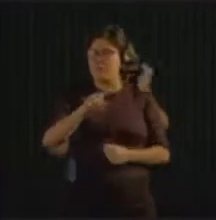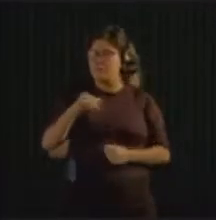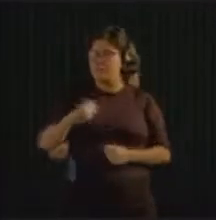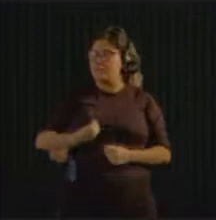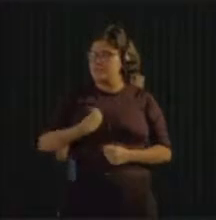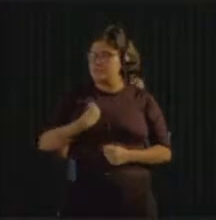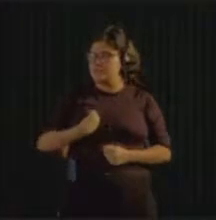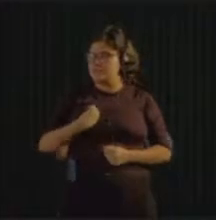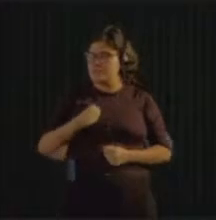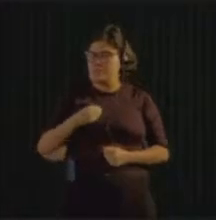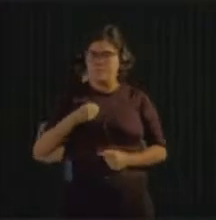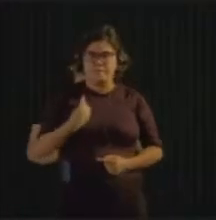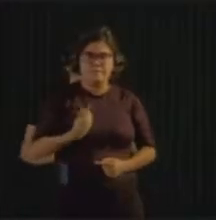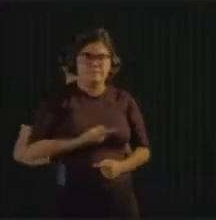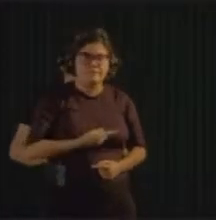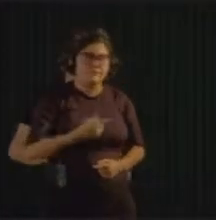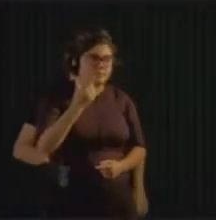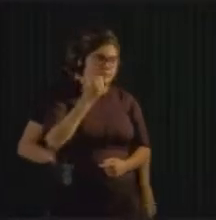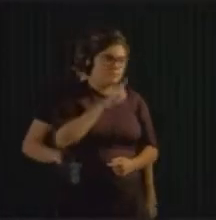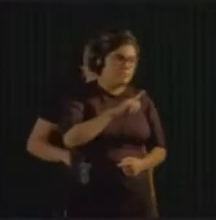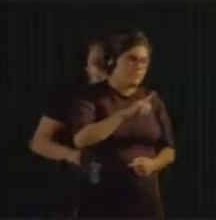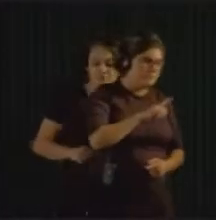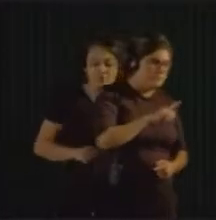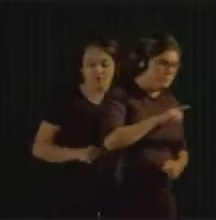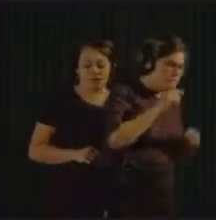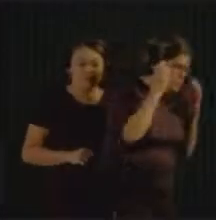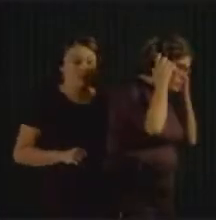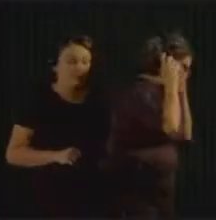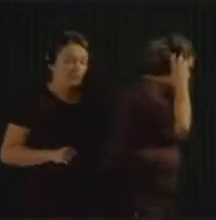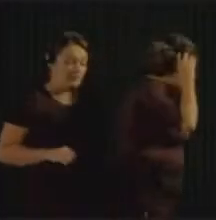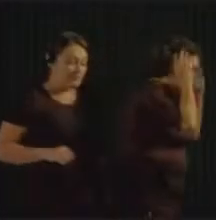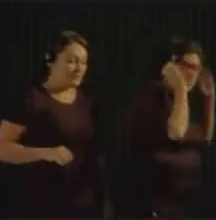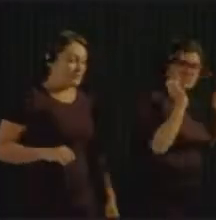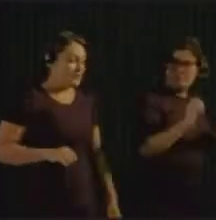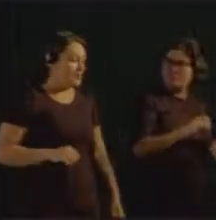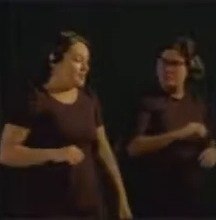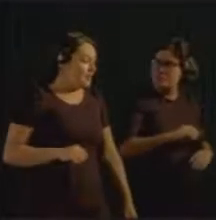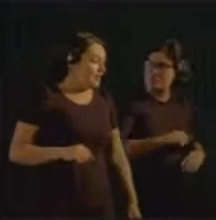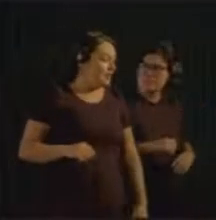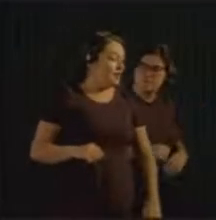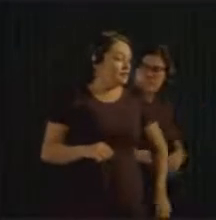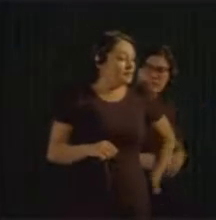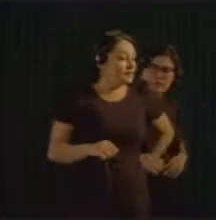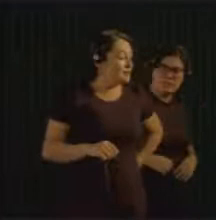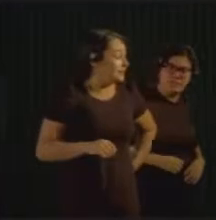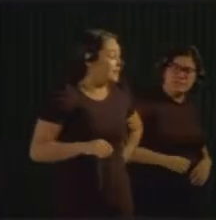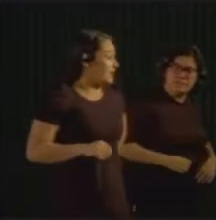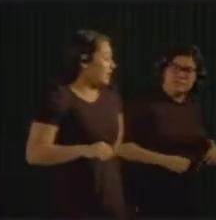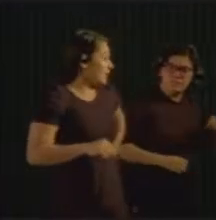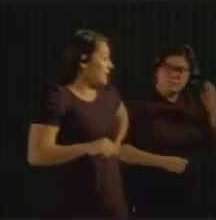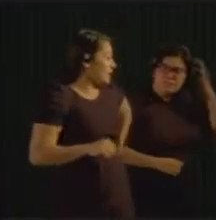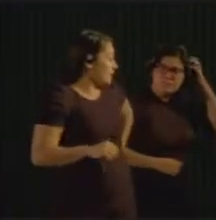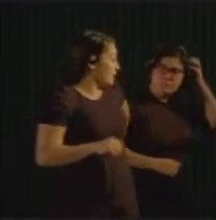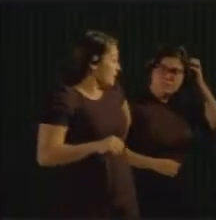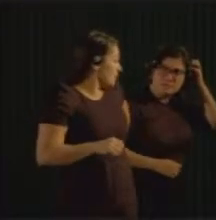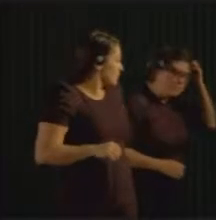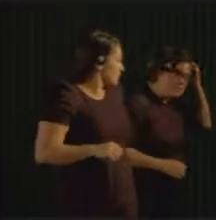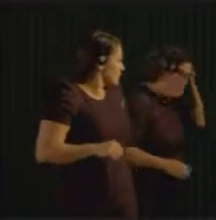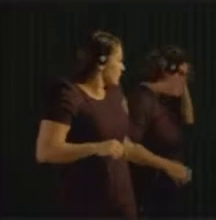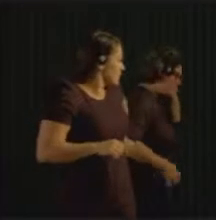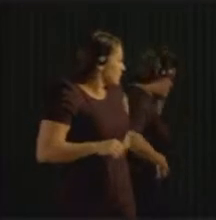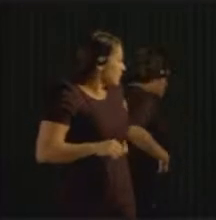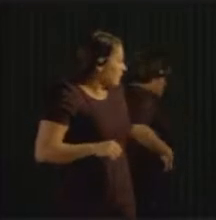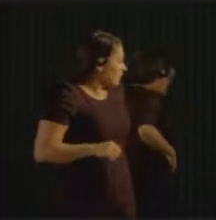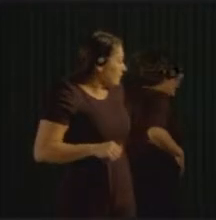passo que precisamos para evitar tudo que é ruim para o planeta. E isso é um monte, claro. Um outro e isso é, claro, é a